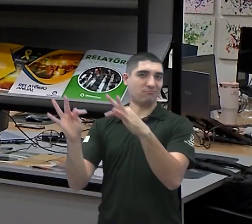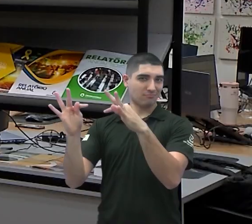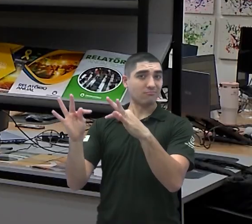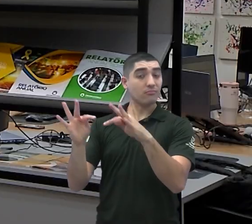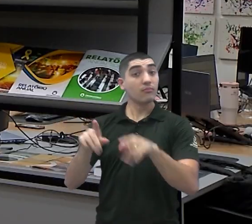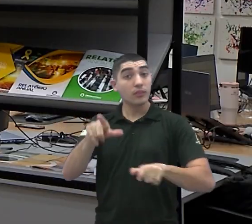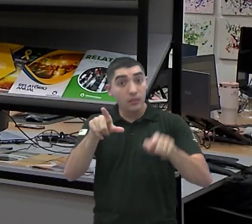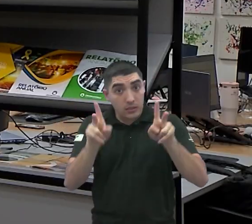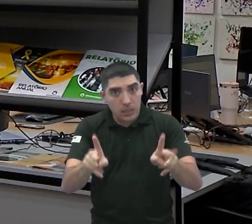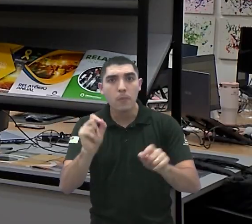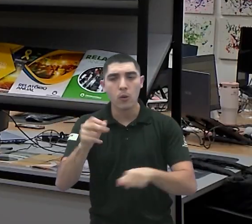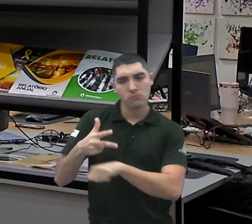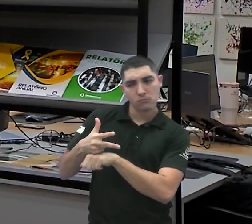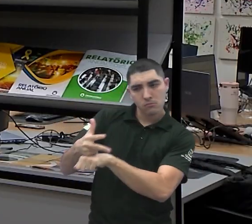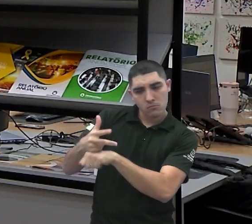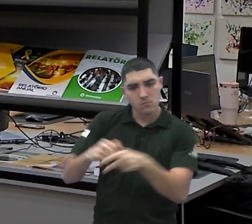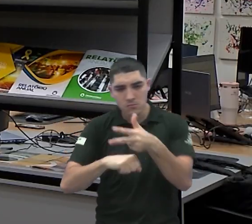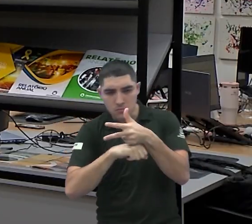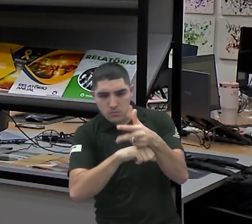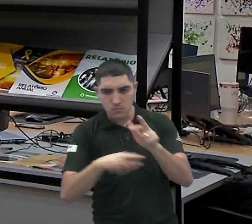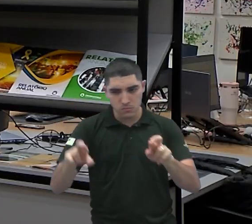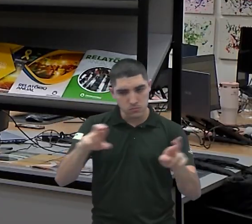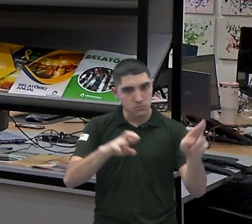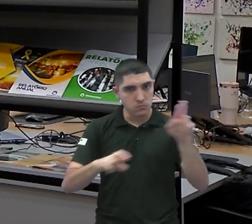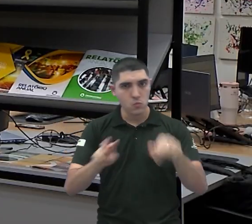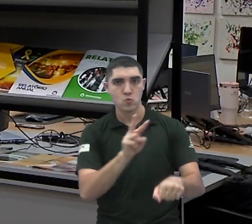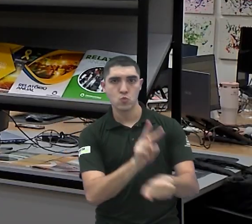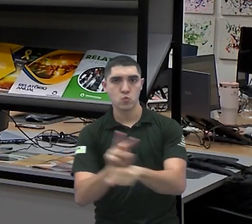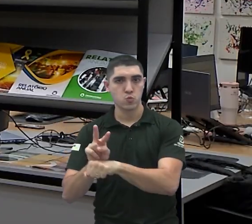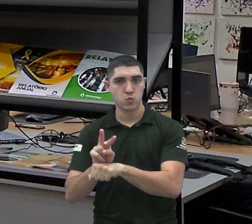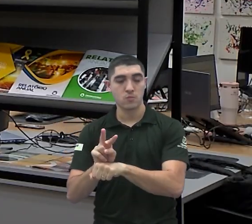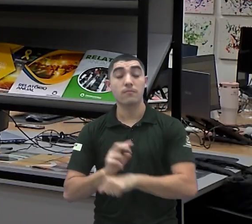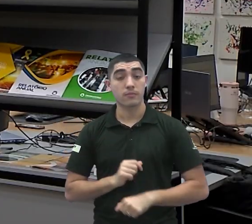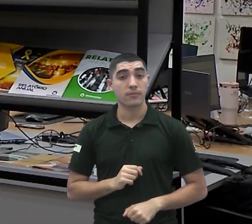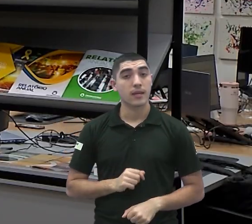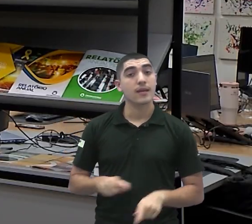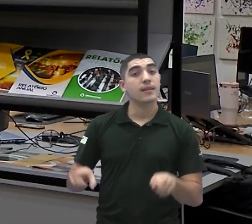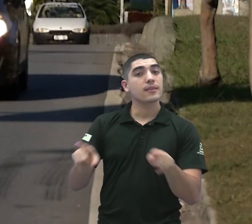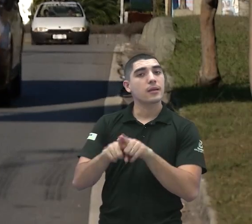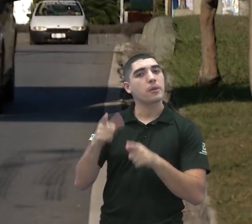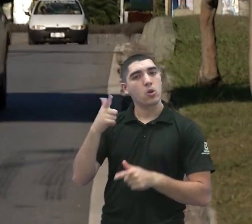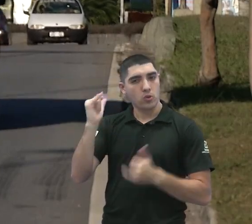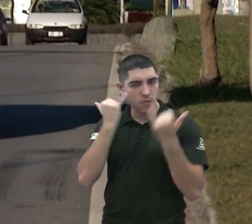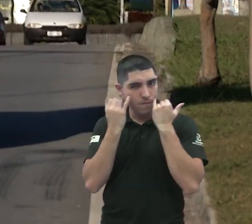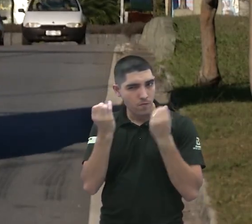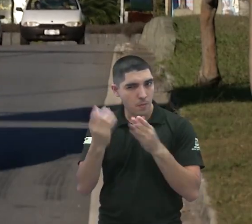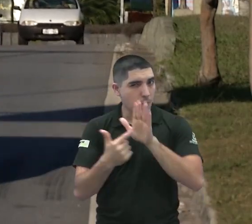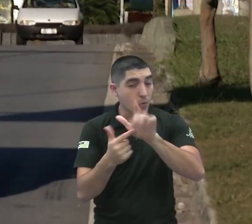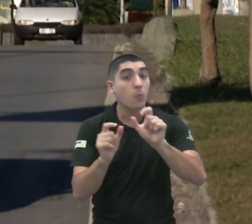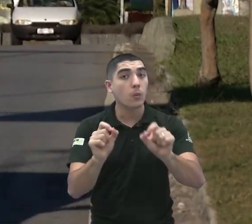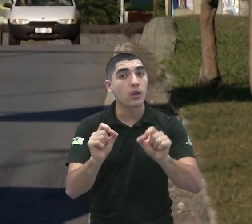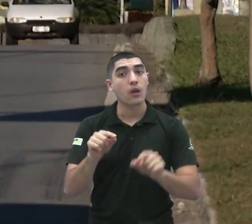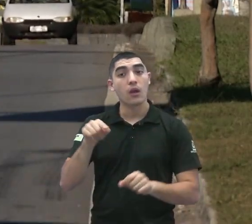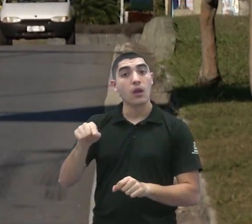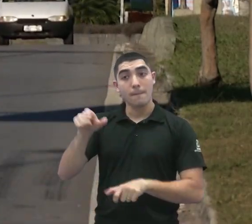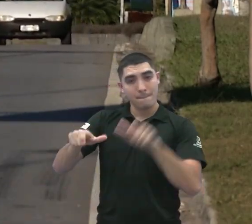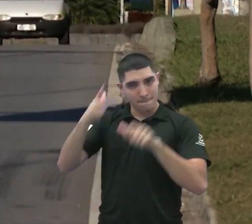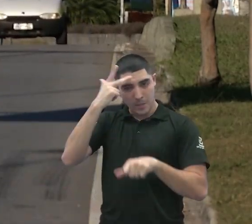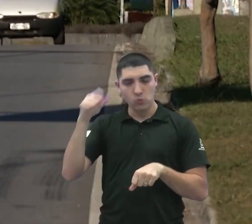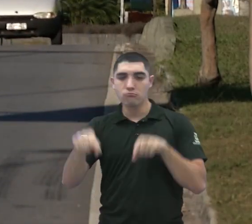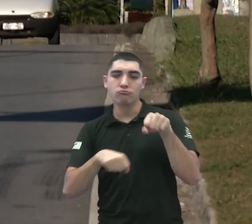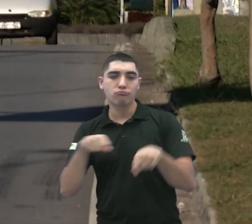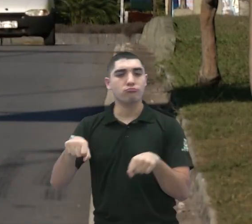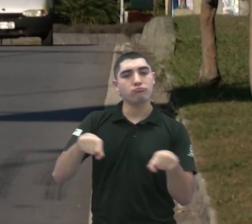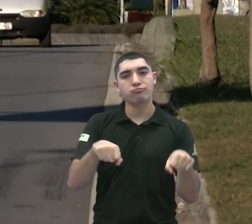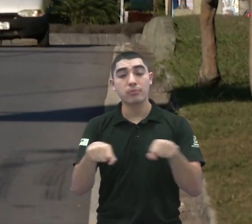essa tecnologia e com esse conceito de monitoramento constante e total da cidade. Outro dado que chama a atenção foi a ausência